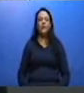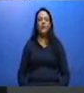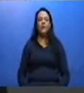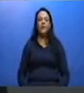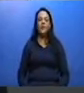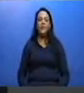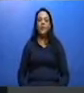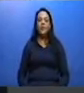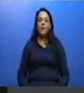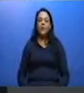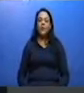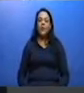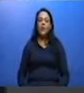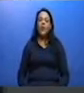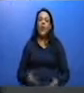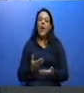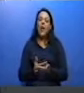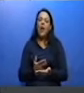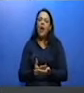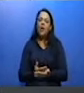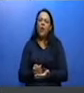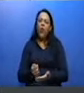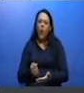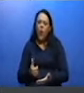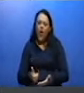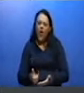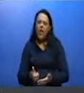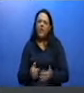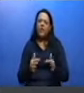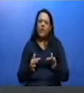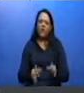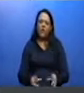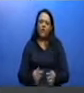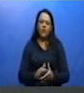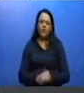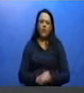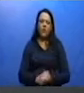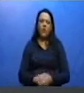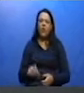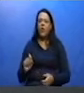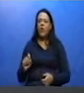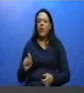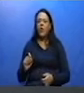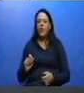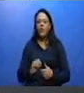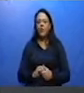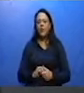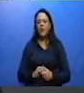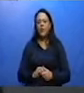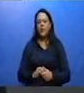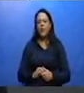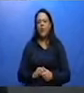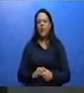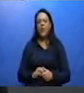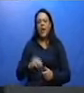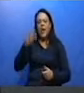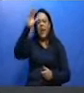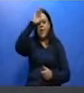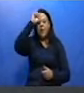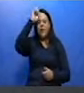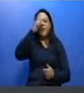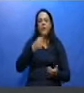Nossa aula está terminando. O que que nós fizemos? Entendemos um combinado. A professora fez um combinado